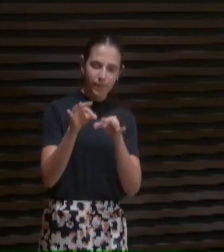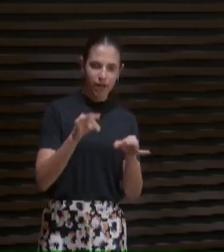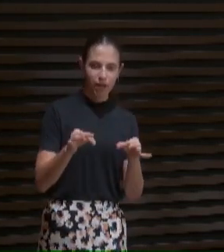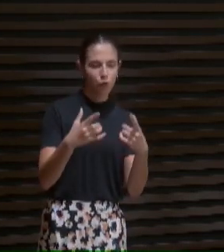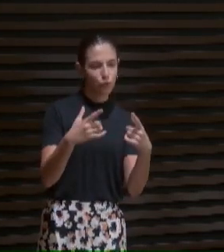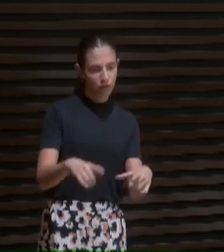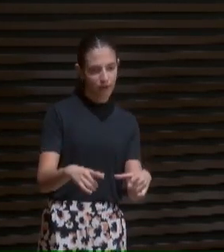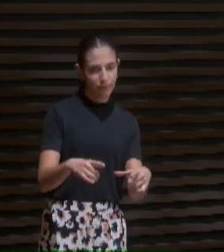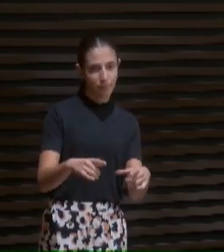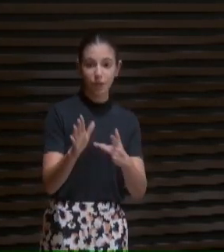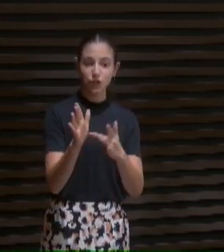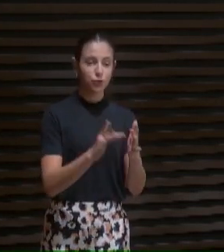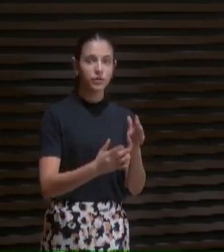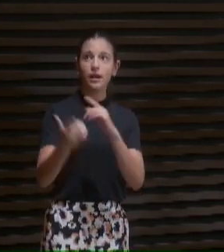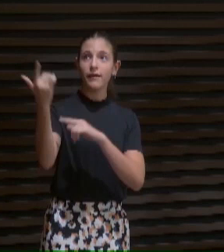eu voltarei